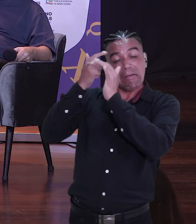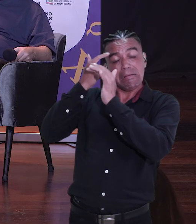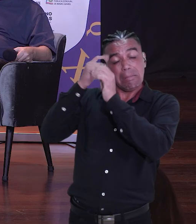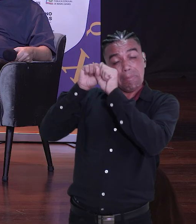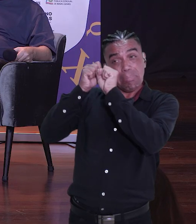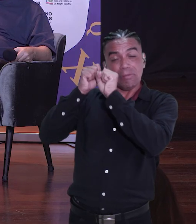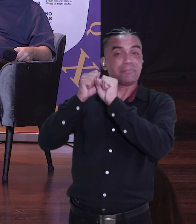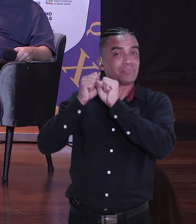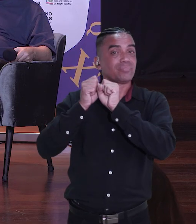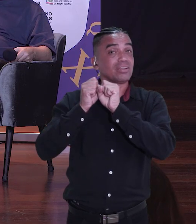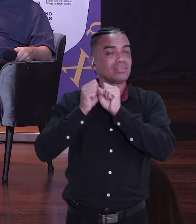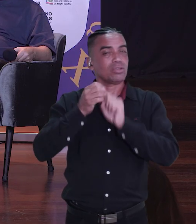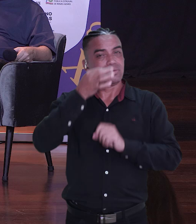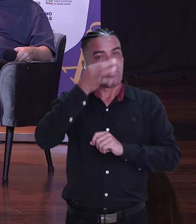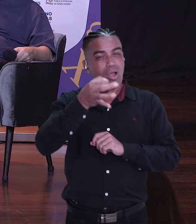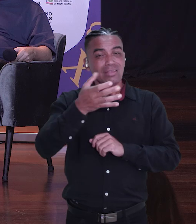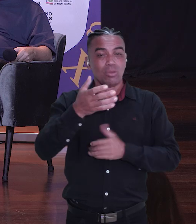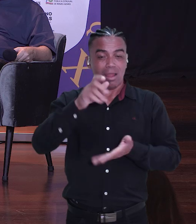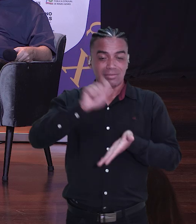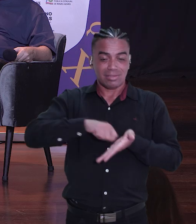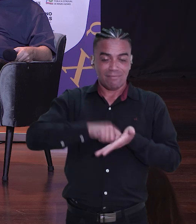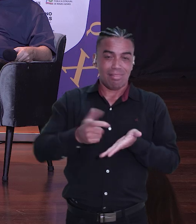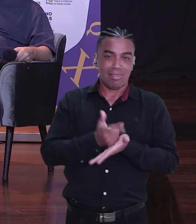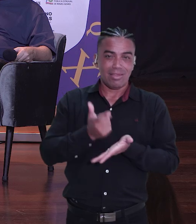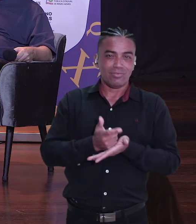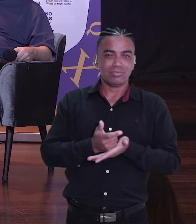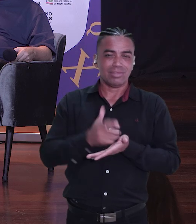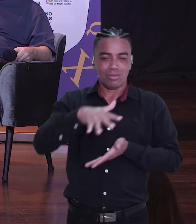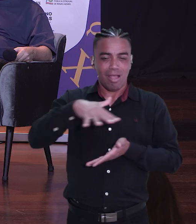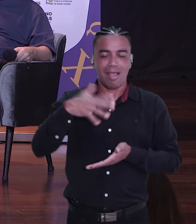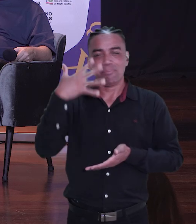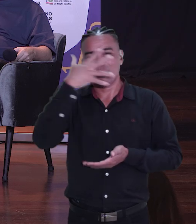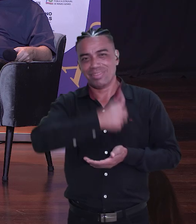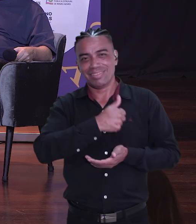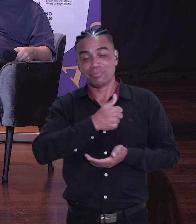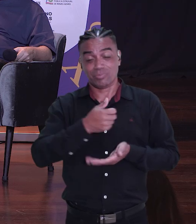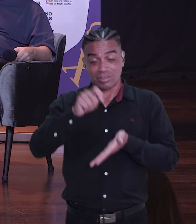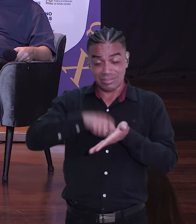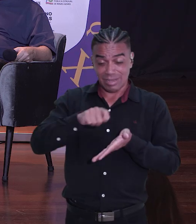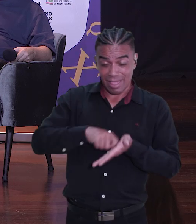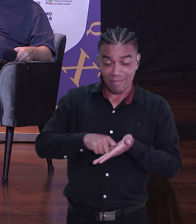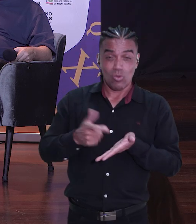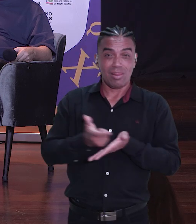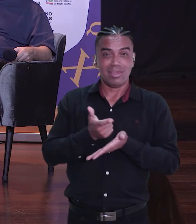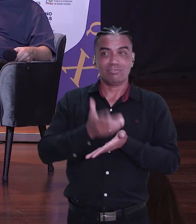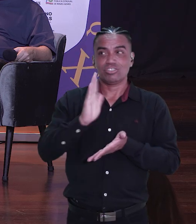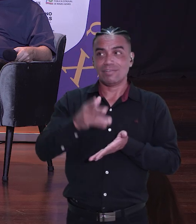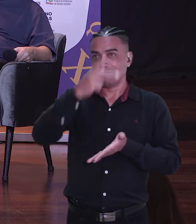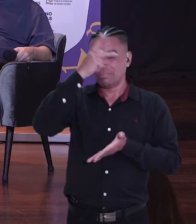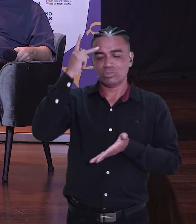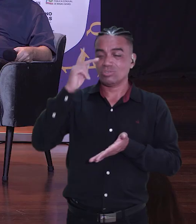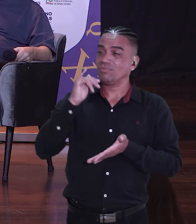o que mais me chamou a atenção quando eu quis escrever esse livro, aí vem o lado bonito, né? Porque quando eu começo a falar desse